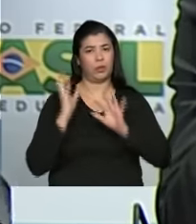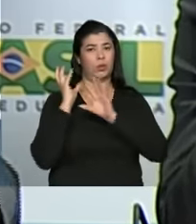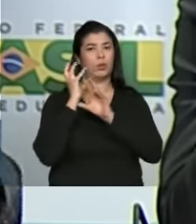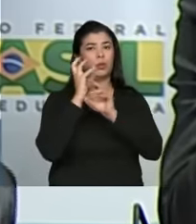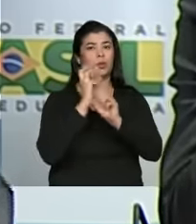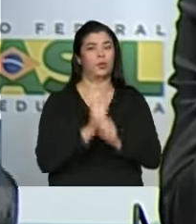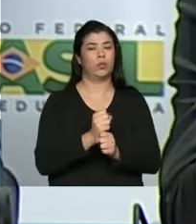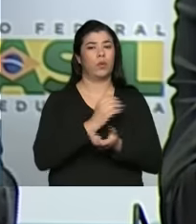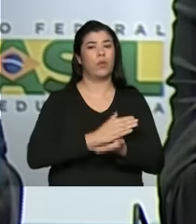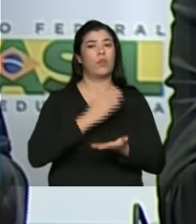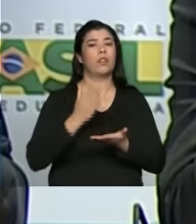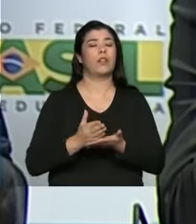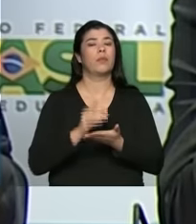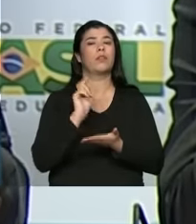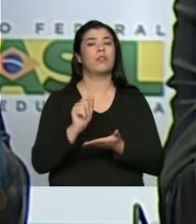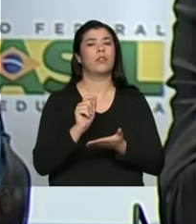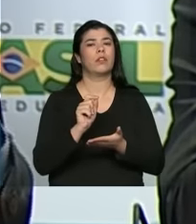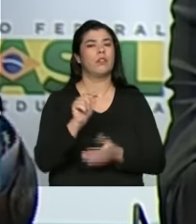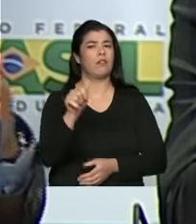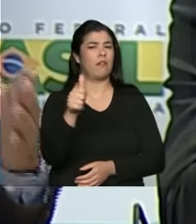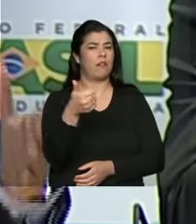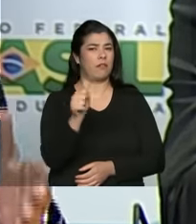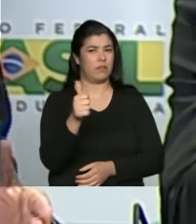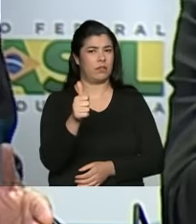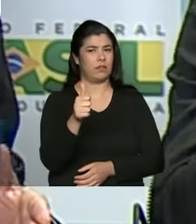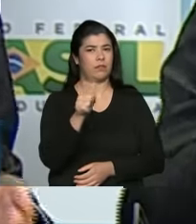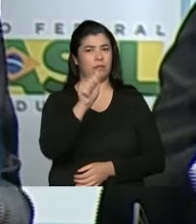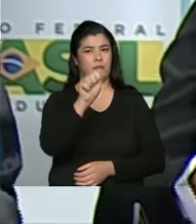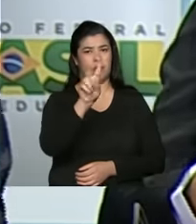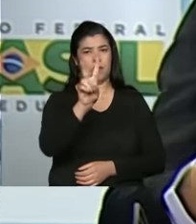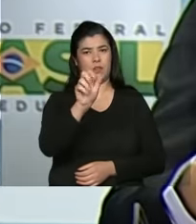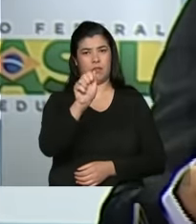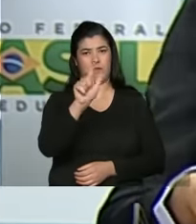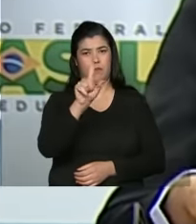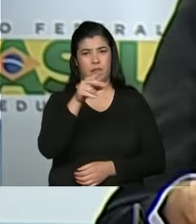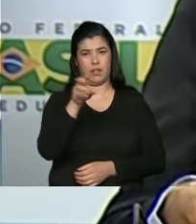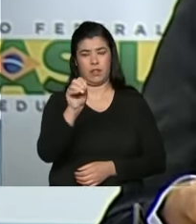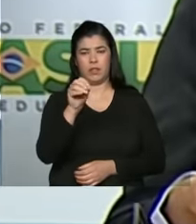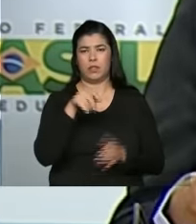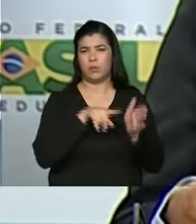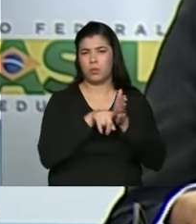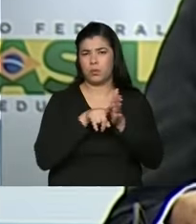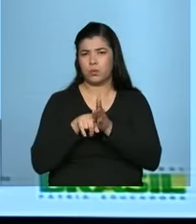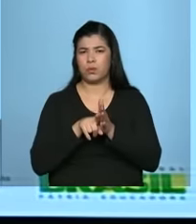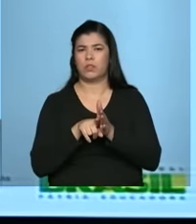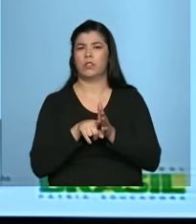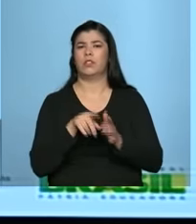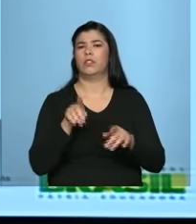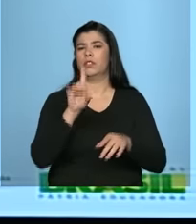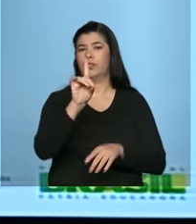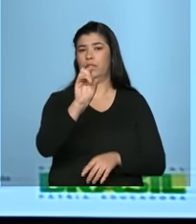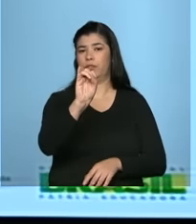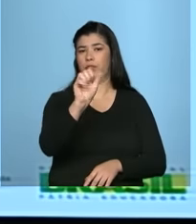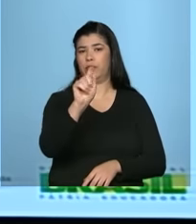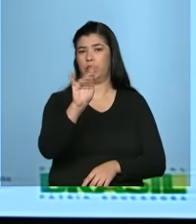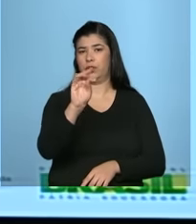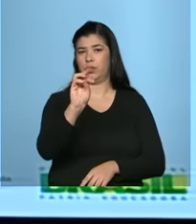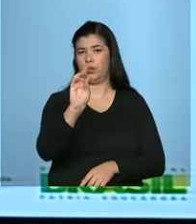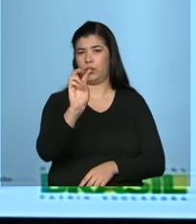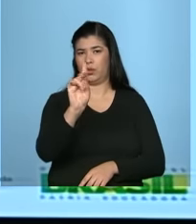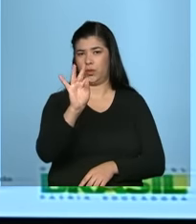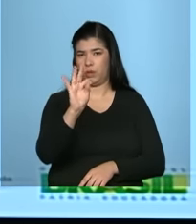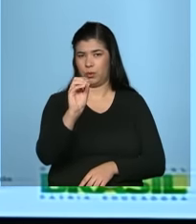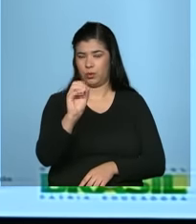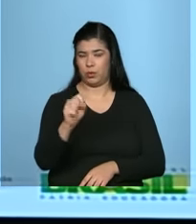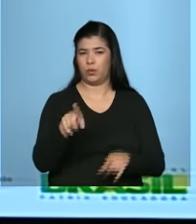avaliação diagnóstico eh e os trabalhos deste grupo no prazo de 180 dias e